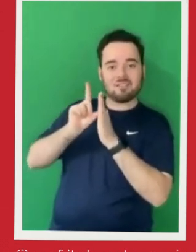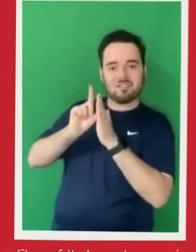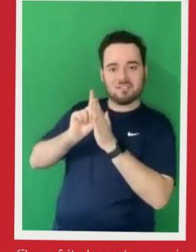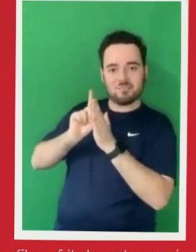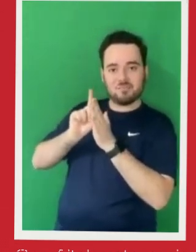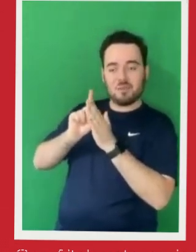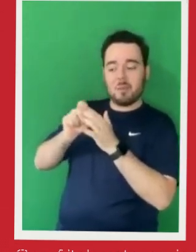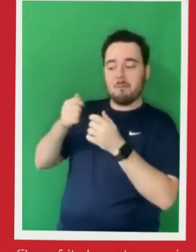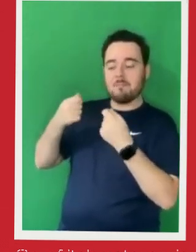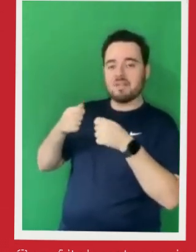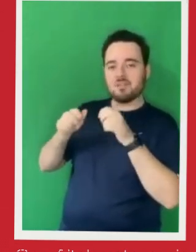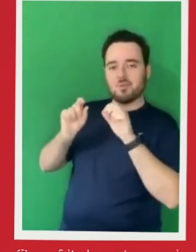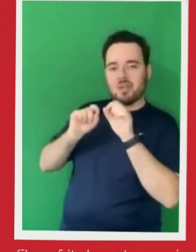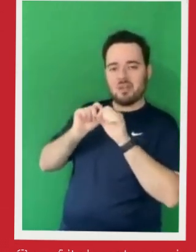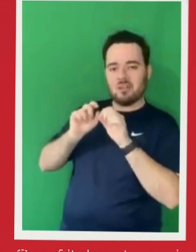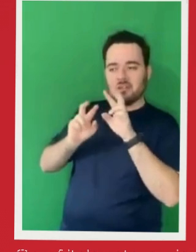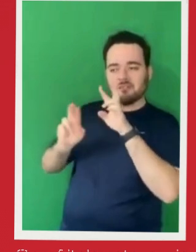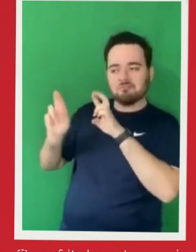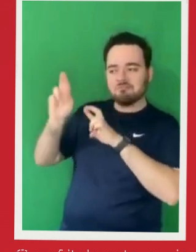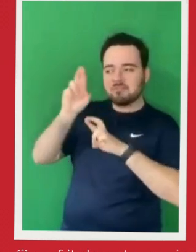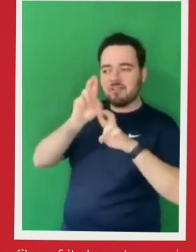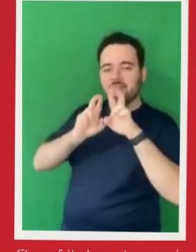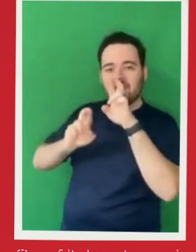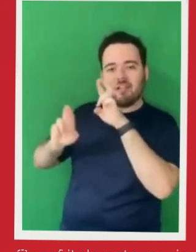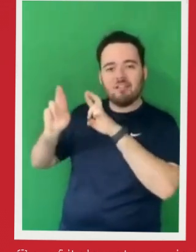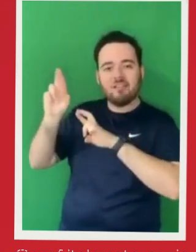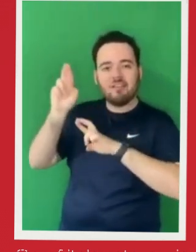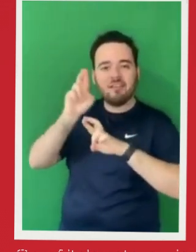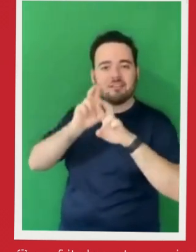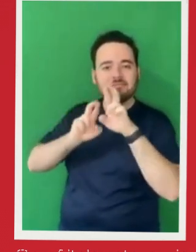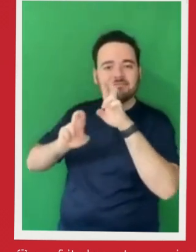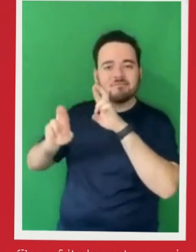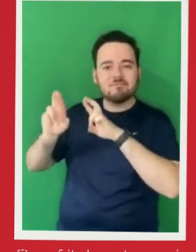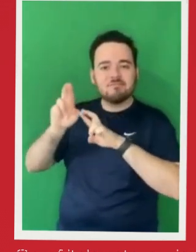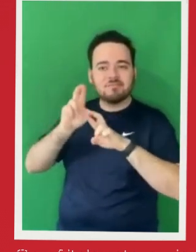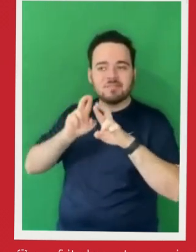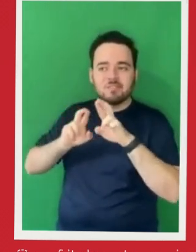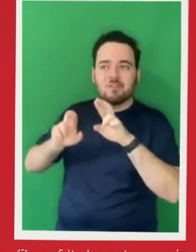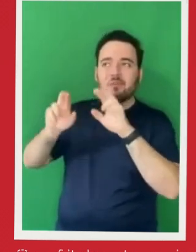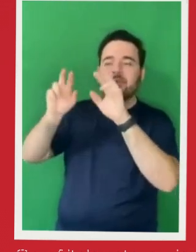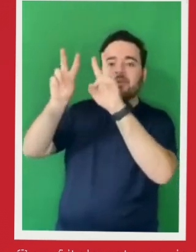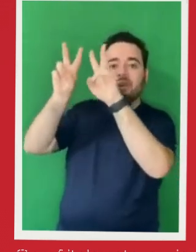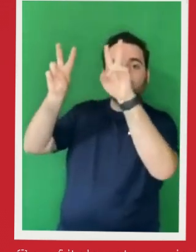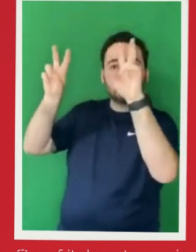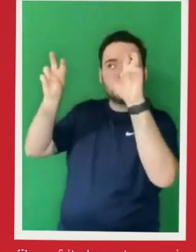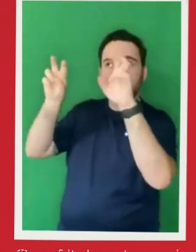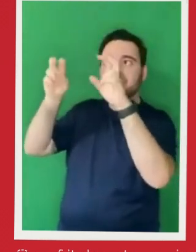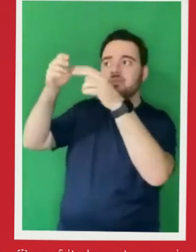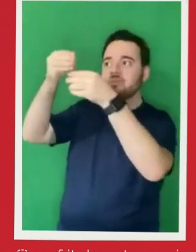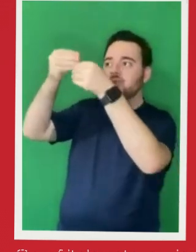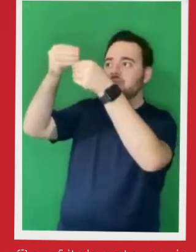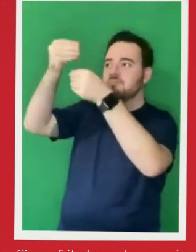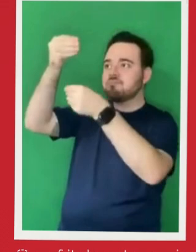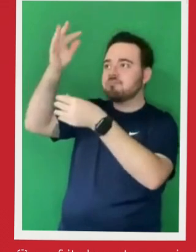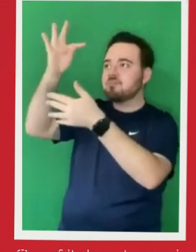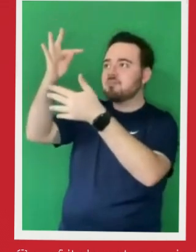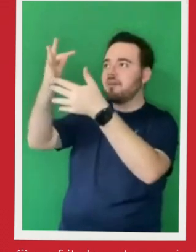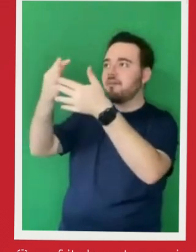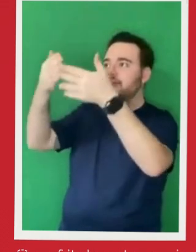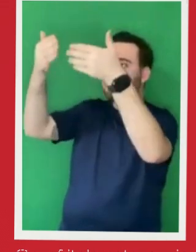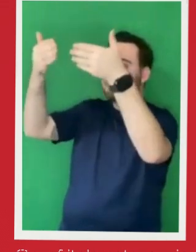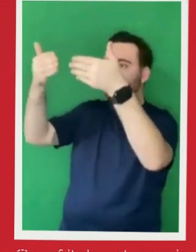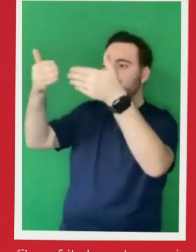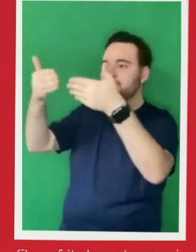ou estudo, você vai fazer um turismo textual. O turismo textual é olhar o título, é olhar o resumo, o final